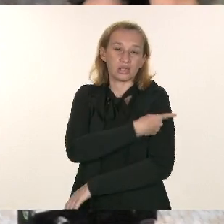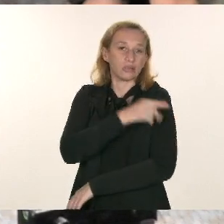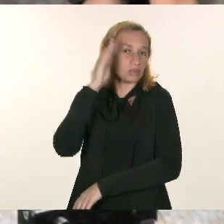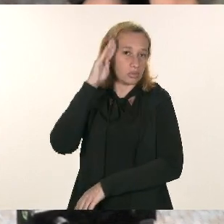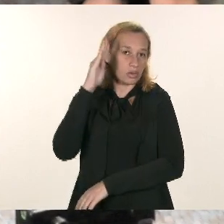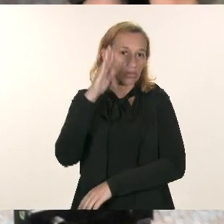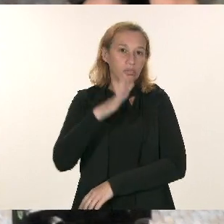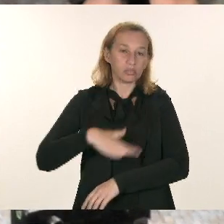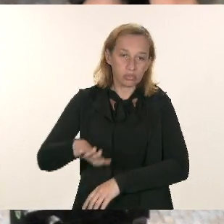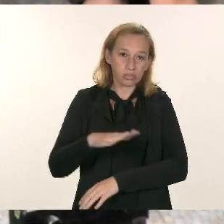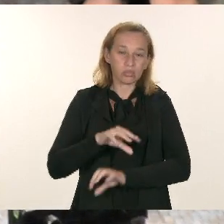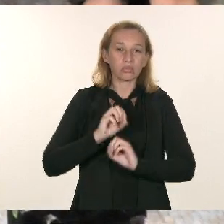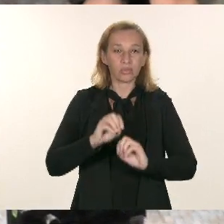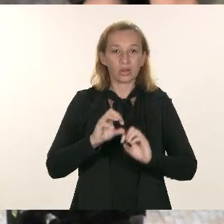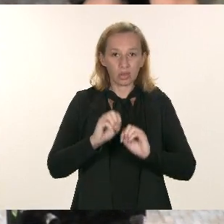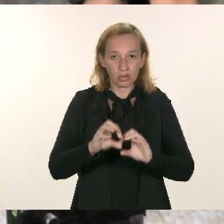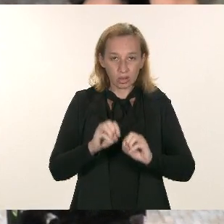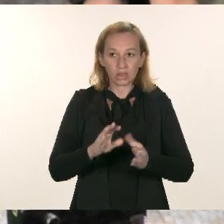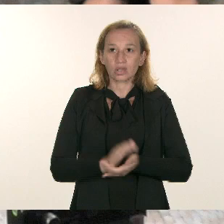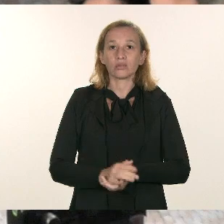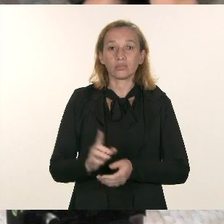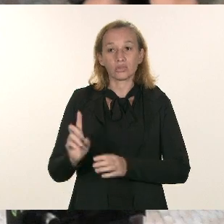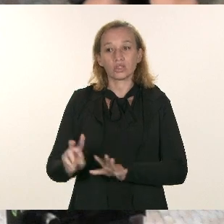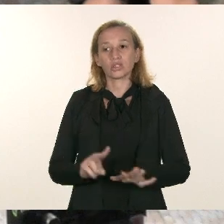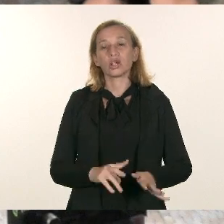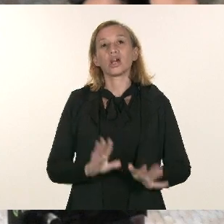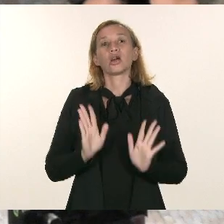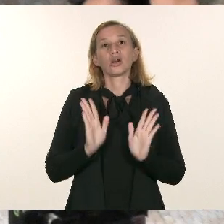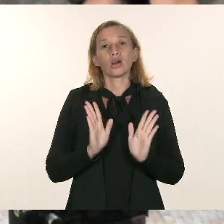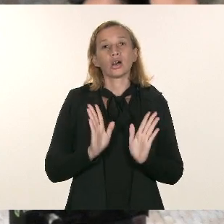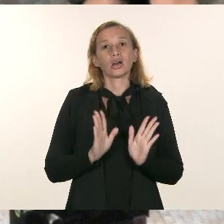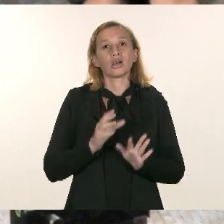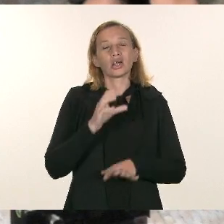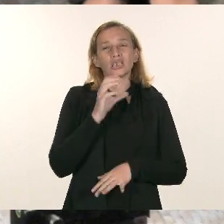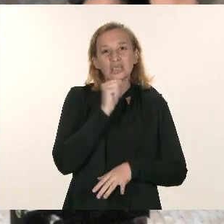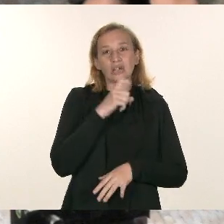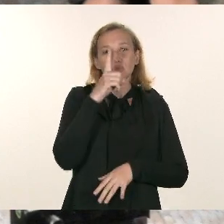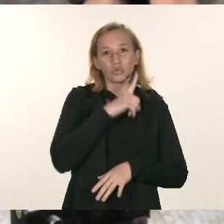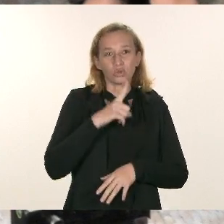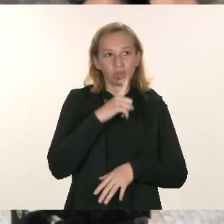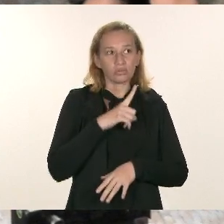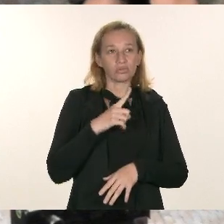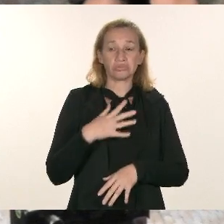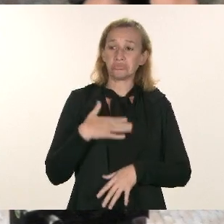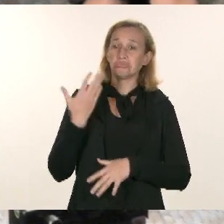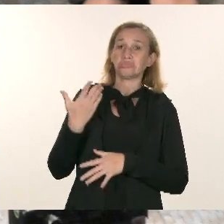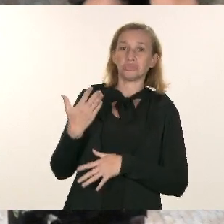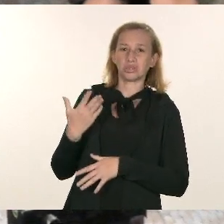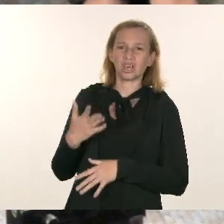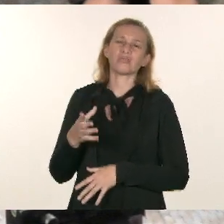de semana nós fomos surpreendidos, na minha cidade de Petrópolis, na cidade de Niterói e outras cidades do